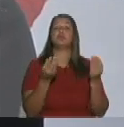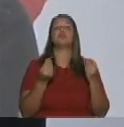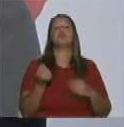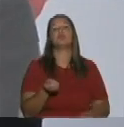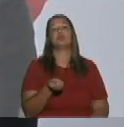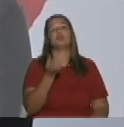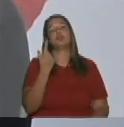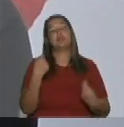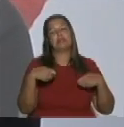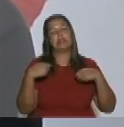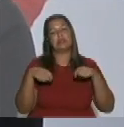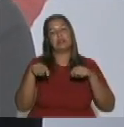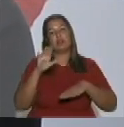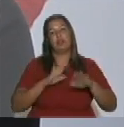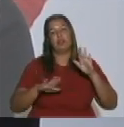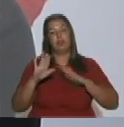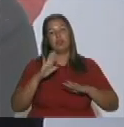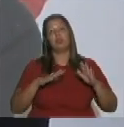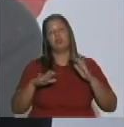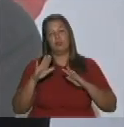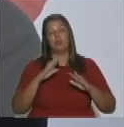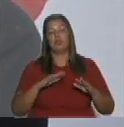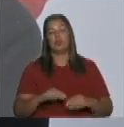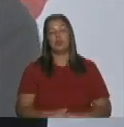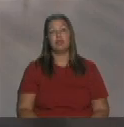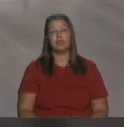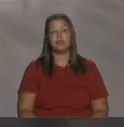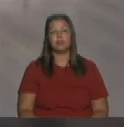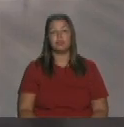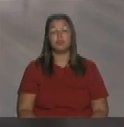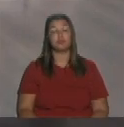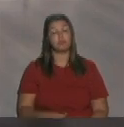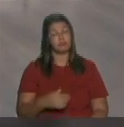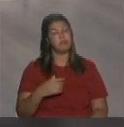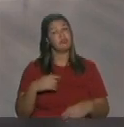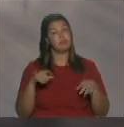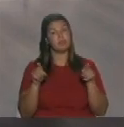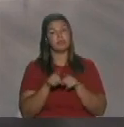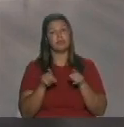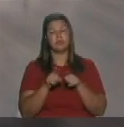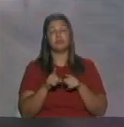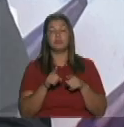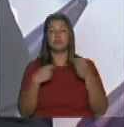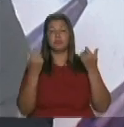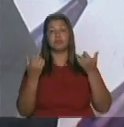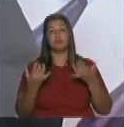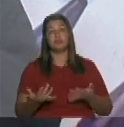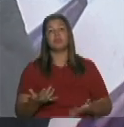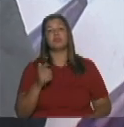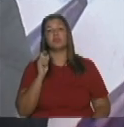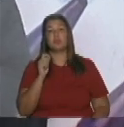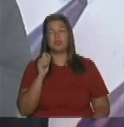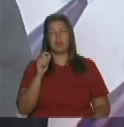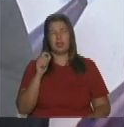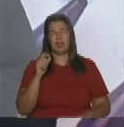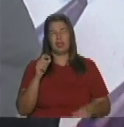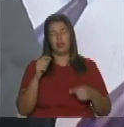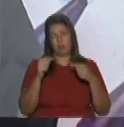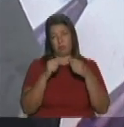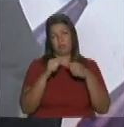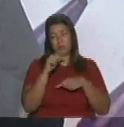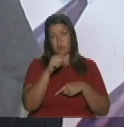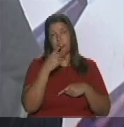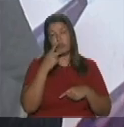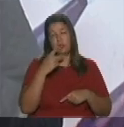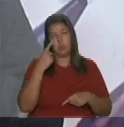internet. Então, todo cuidado com a criança é extremamente pouco nesse lugar. Eu ia até falar com relação a isso que ela disse, de suicídio e tal. Porque